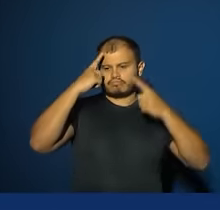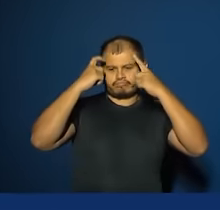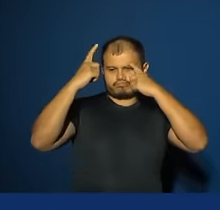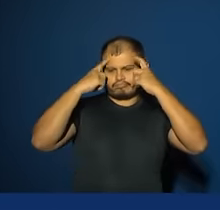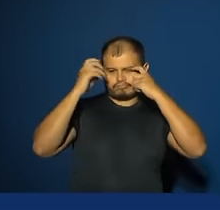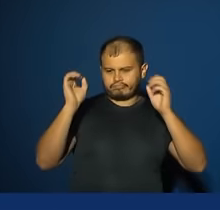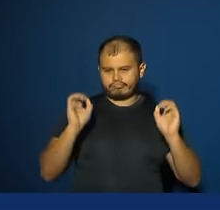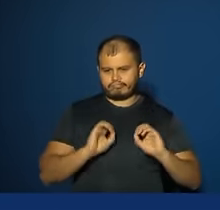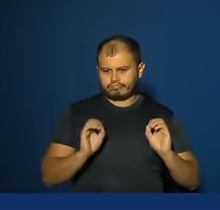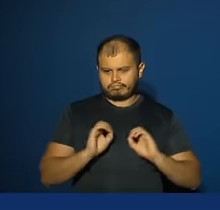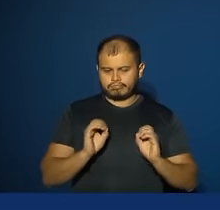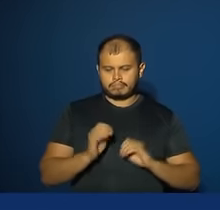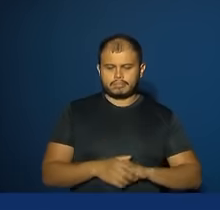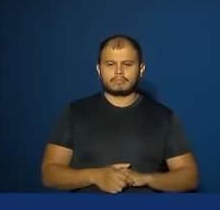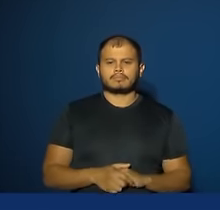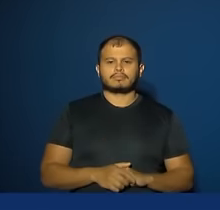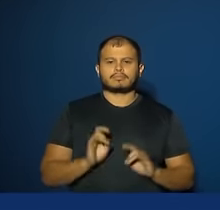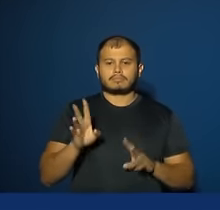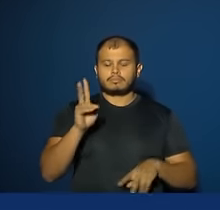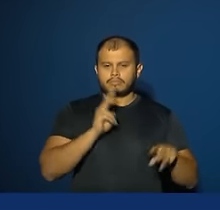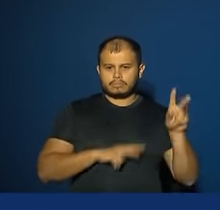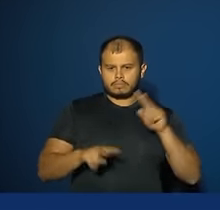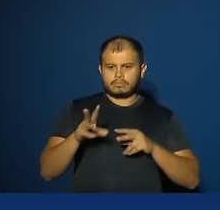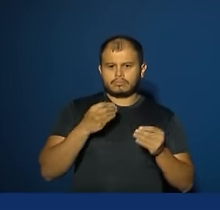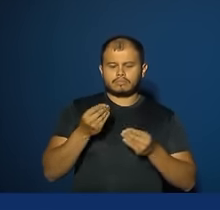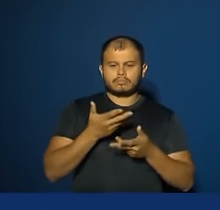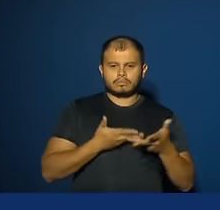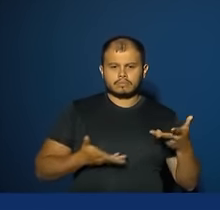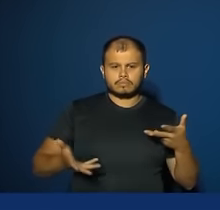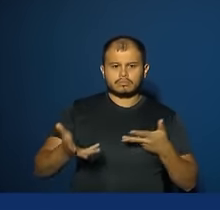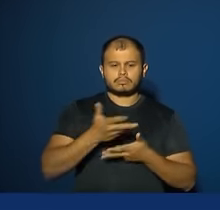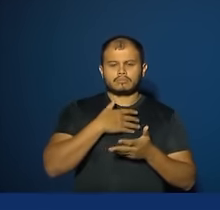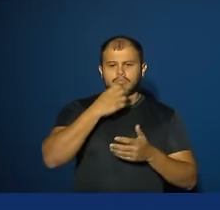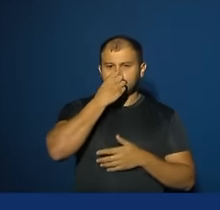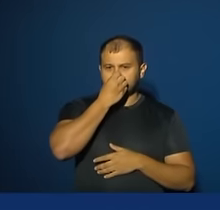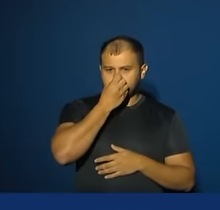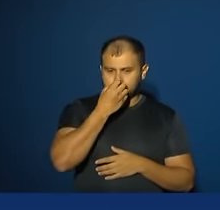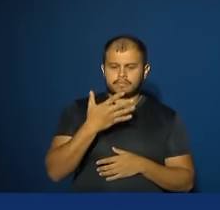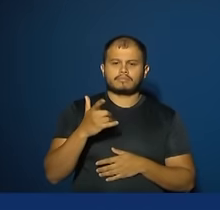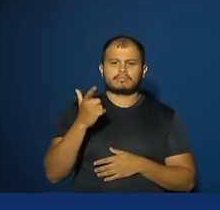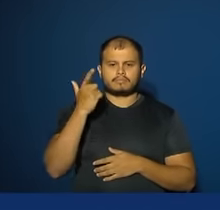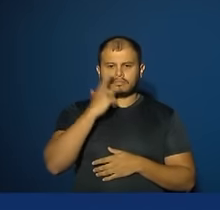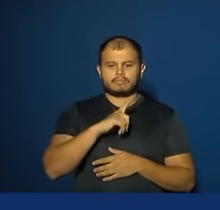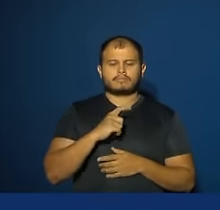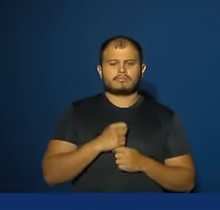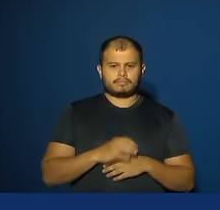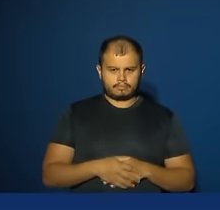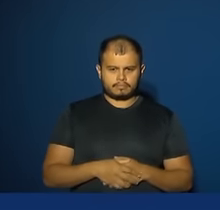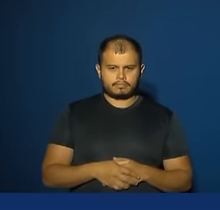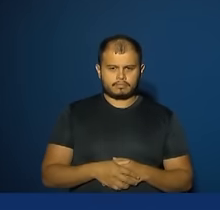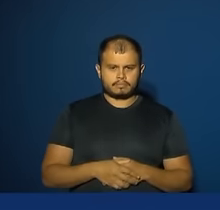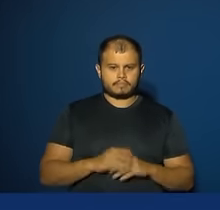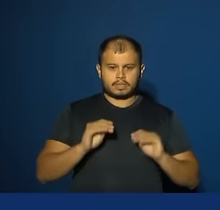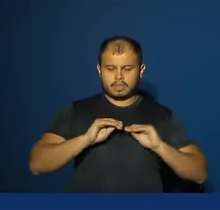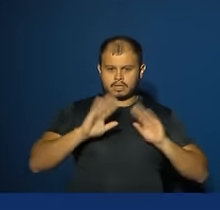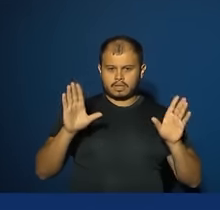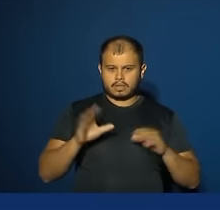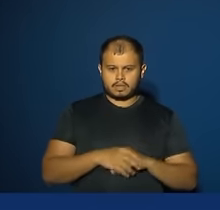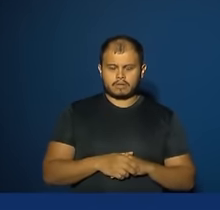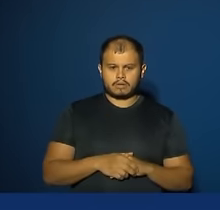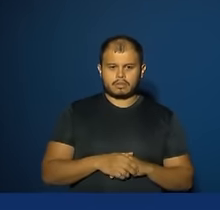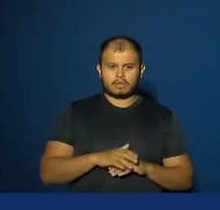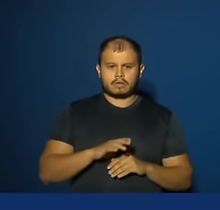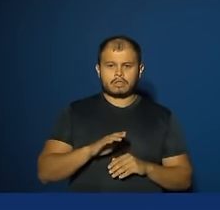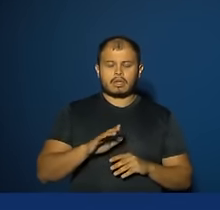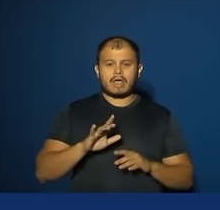que olhando assim como um bom carrego, um bom zagueiro, compõe bem o portfólio. Está super claro. Cláudio Caldas, nosso